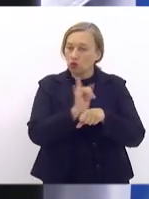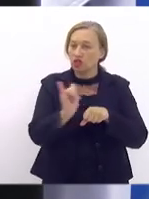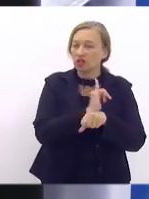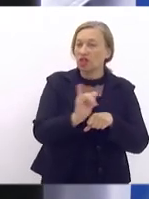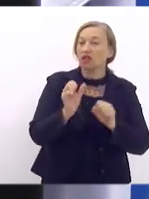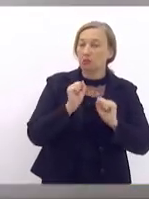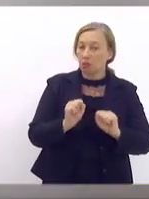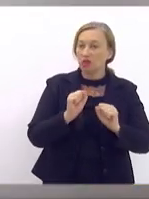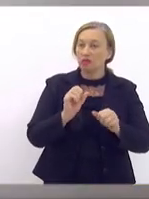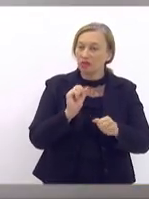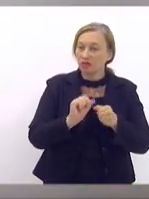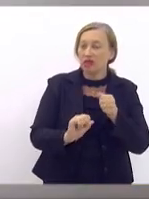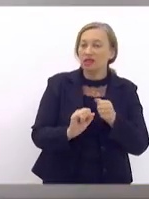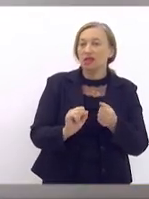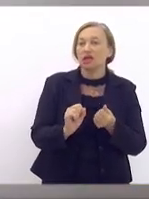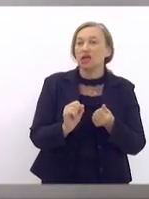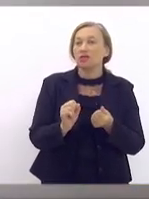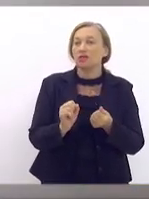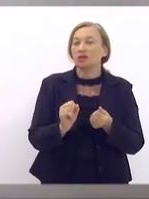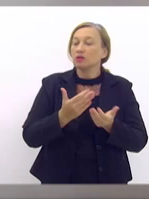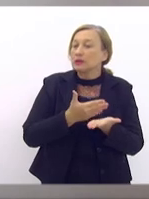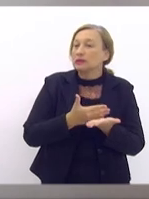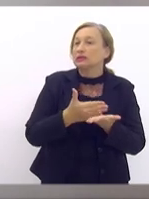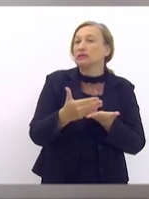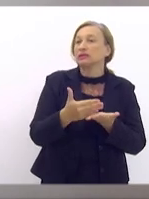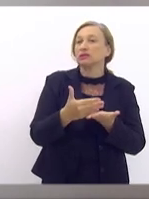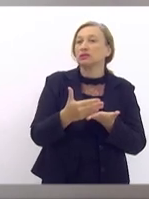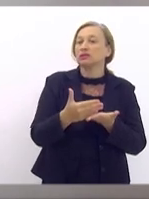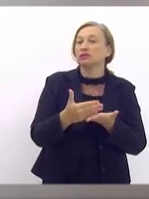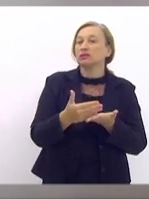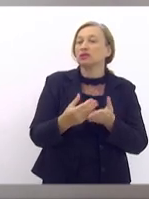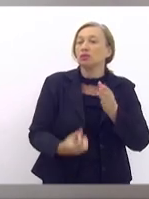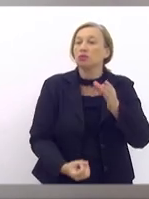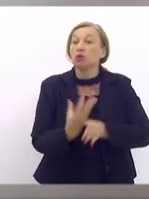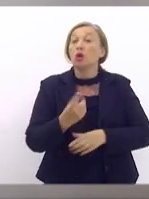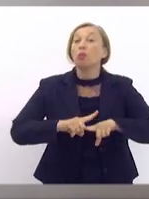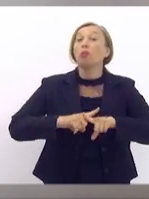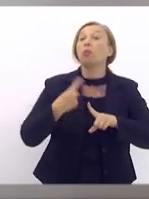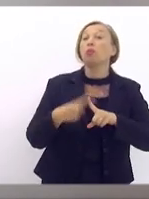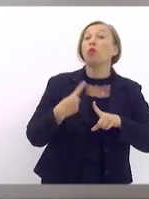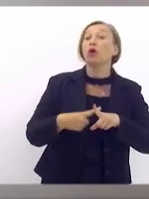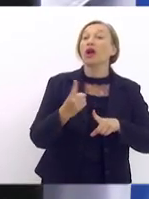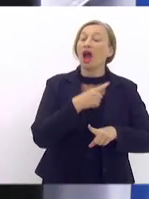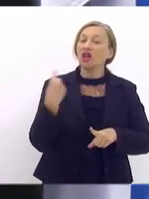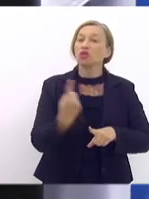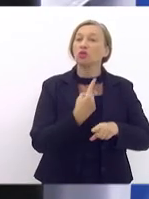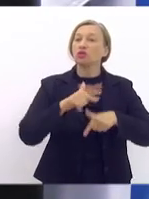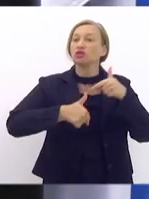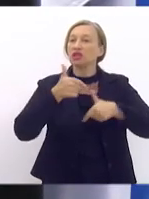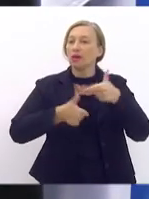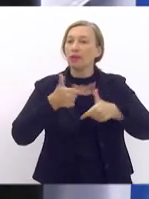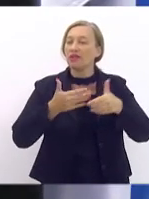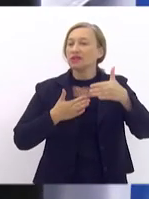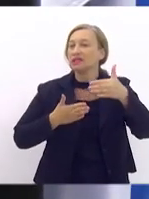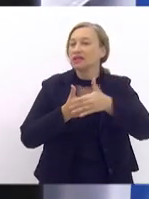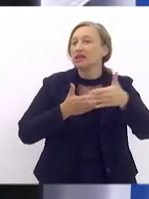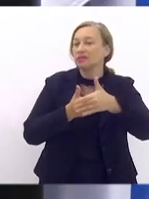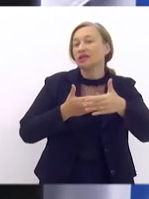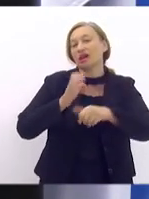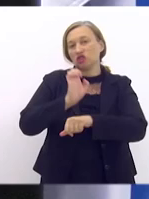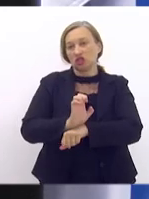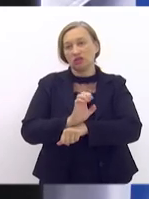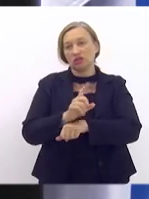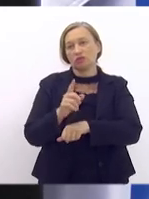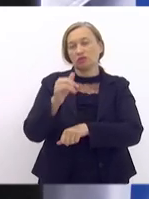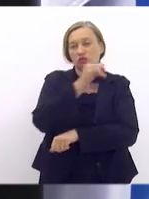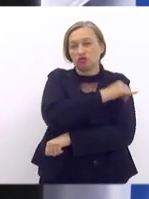feita para essa iniciativa de reproduzir, porque a nossa atuação vai se limitar ao Estado do Rio de